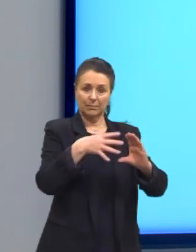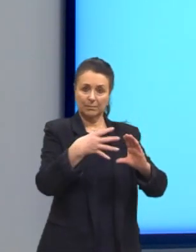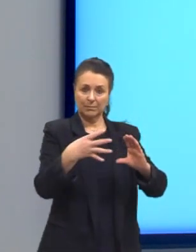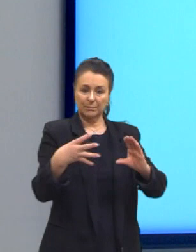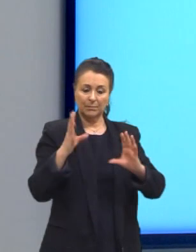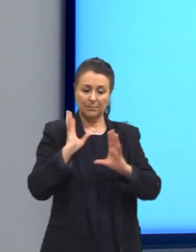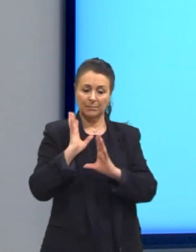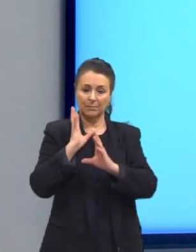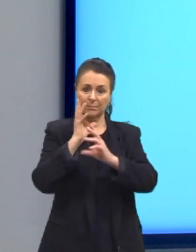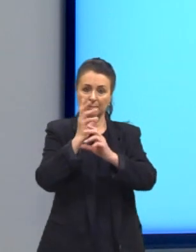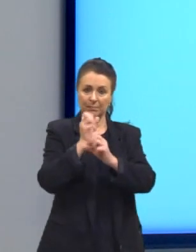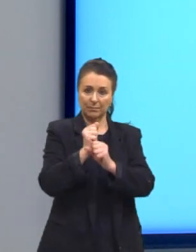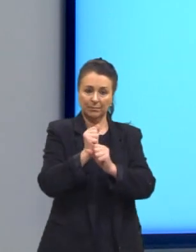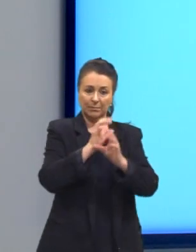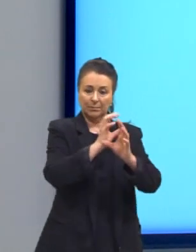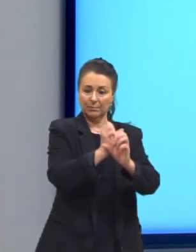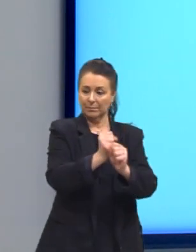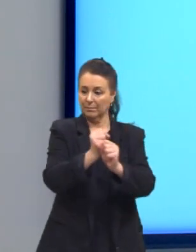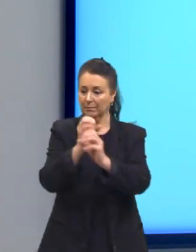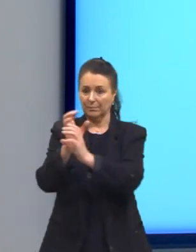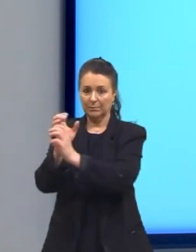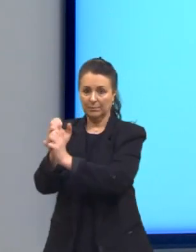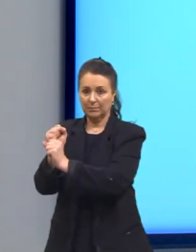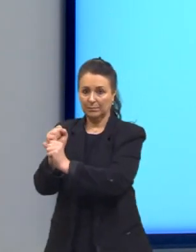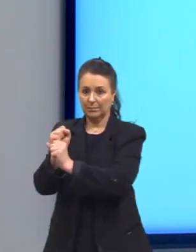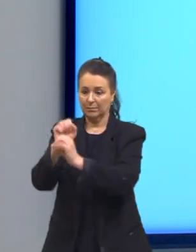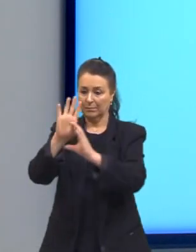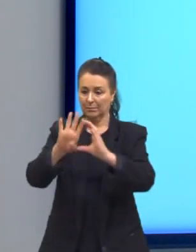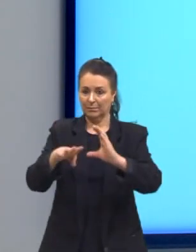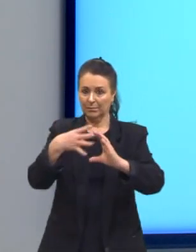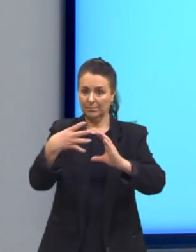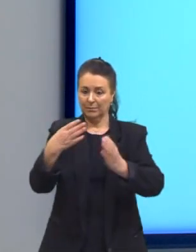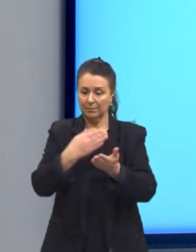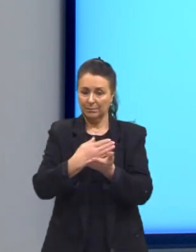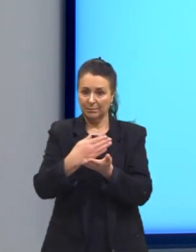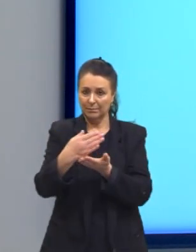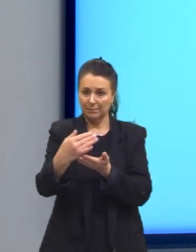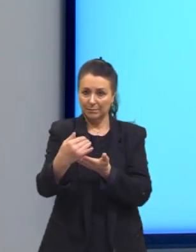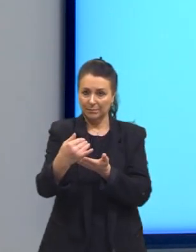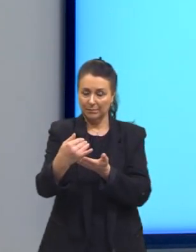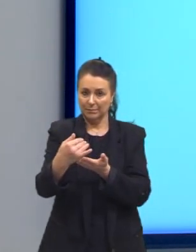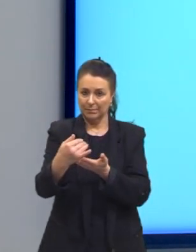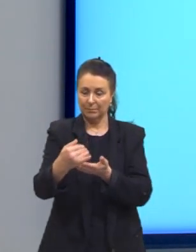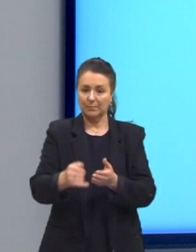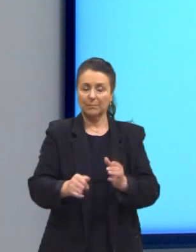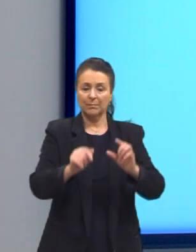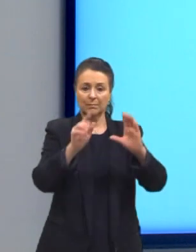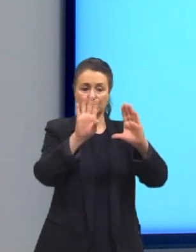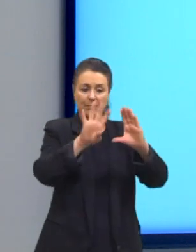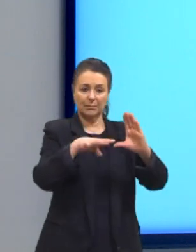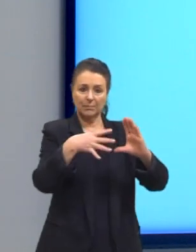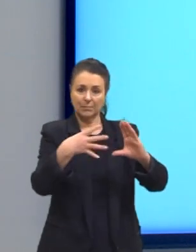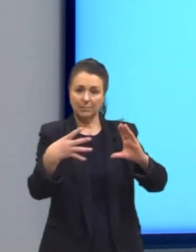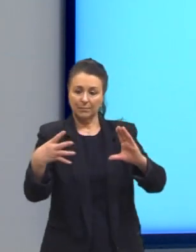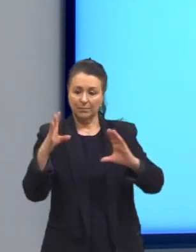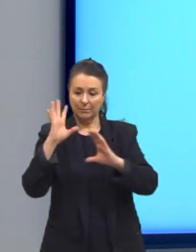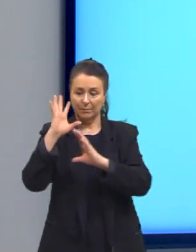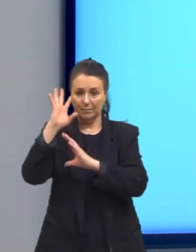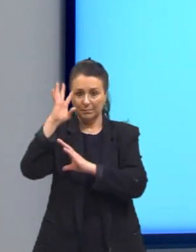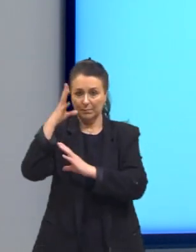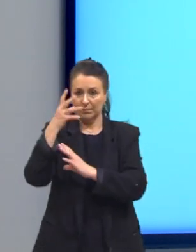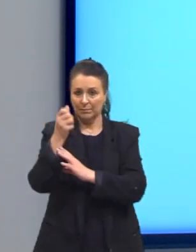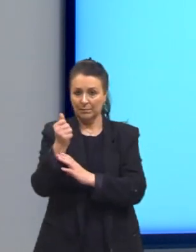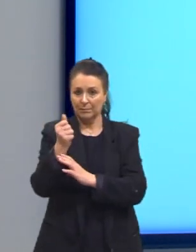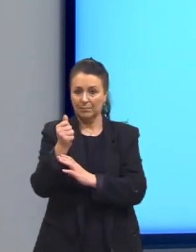o resultado da soma das duas matrizes iniciais Que nós tínhamos essa Matriz resultado vai ter mesma